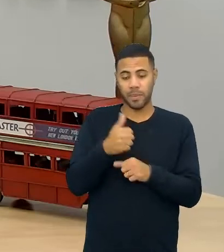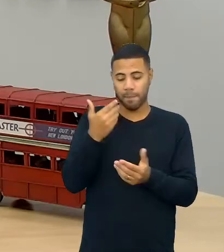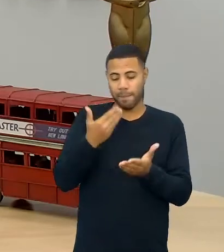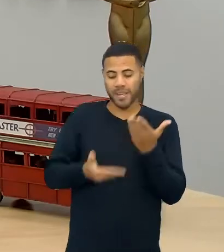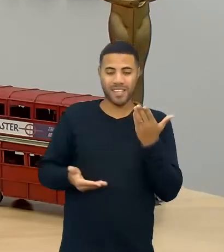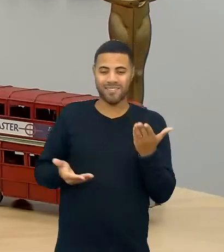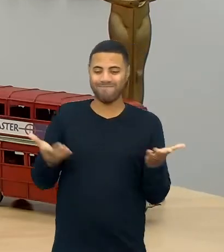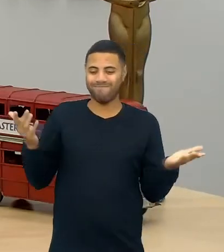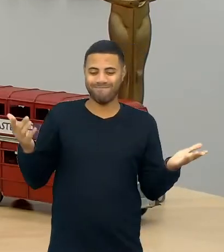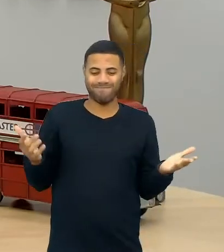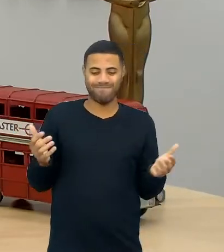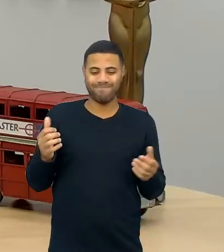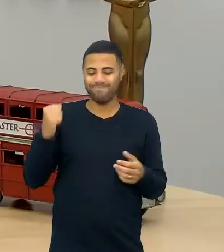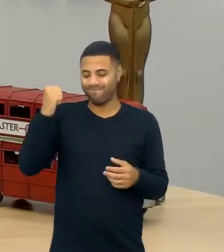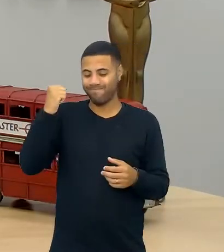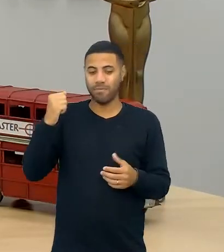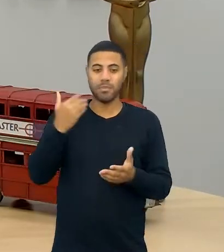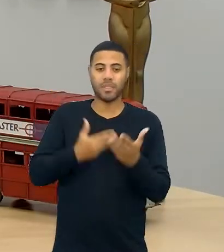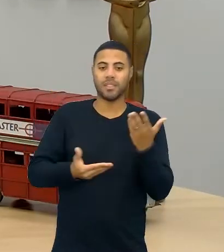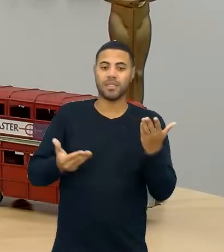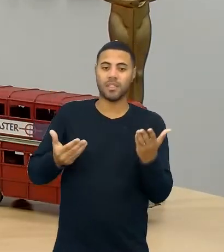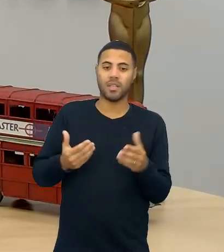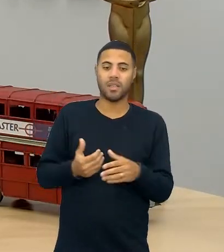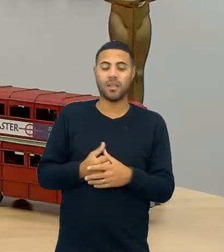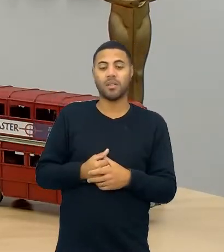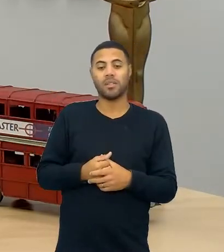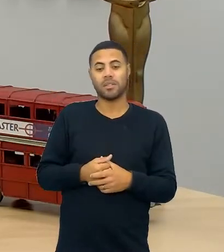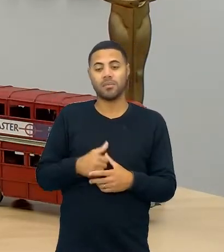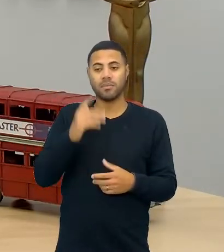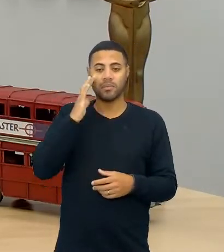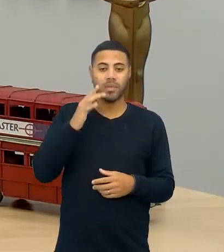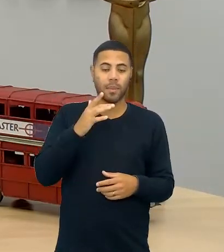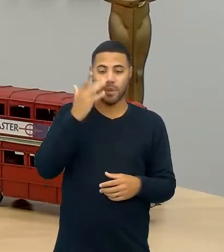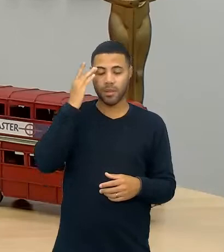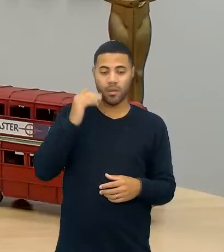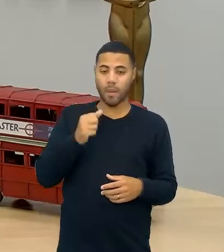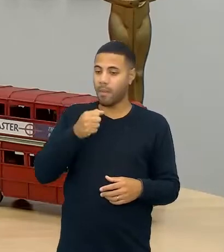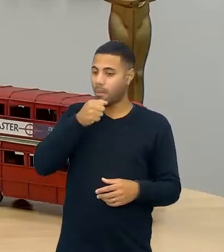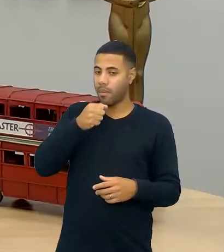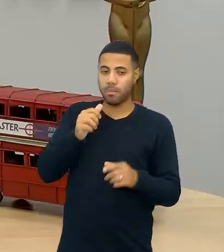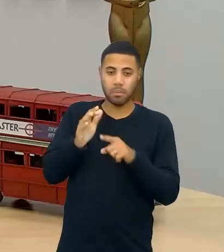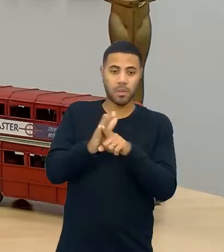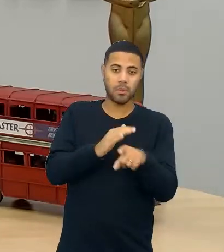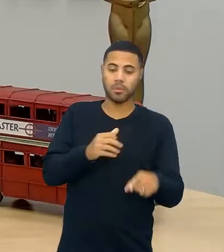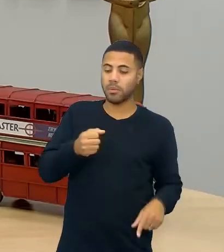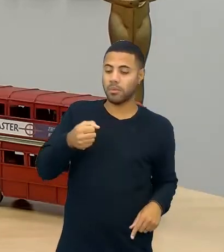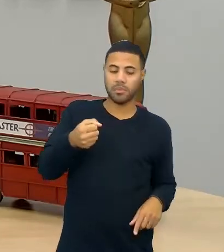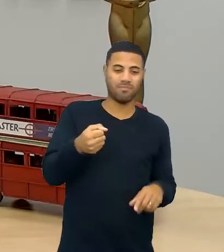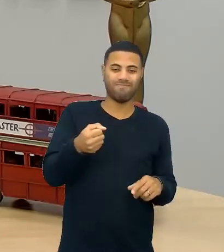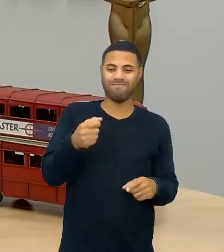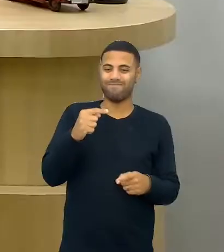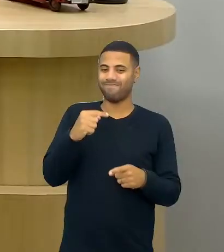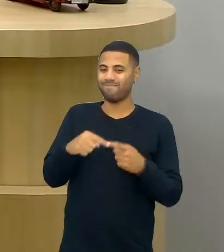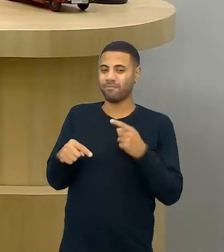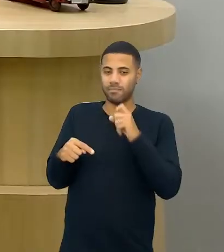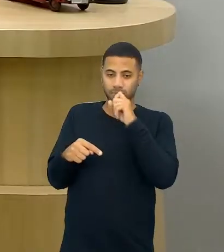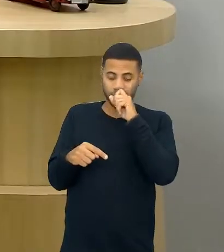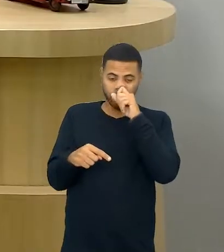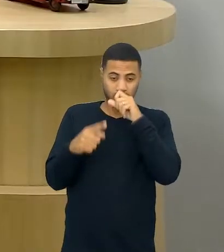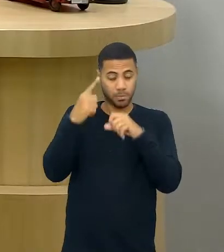Aí o repórter vem com uma questão que naquele momento não foi uma excelente pergunta, né?